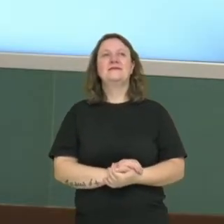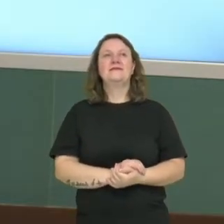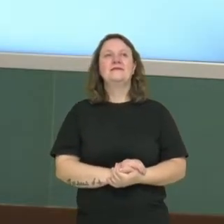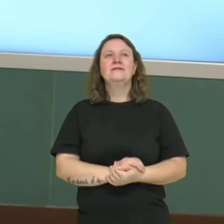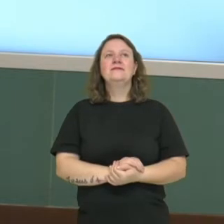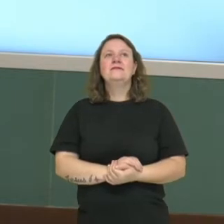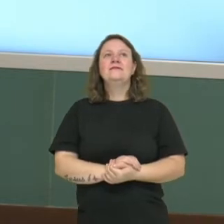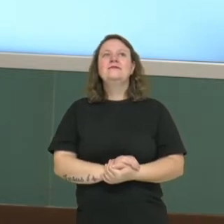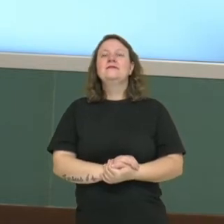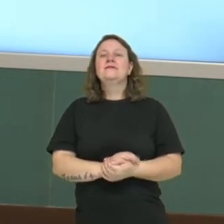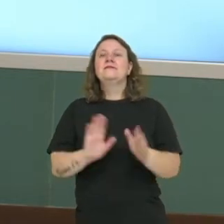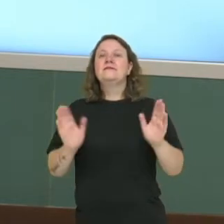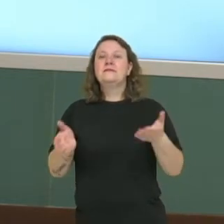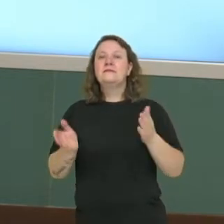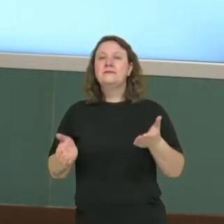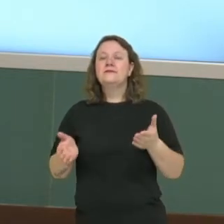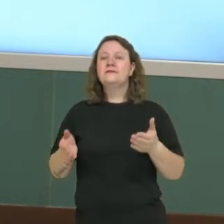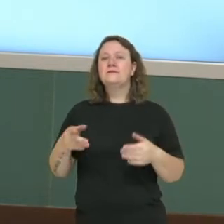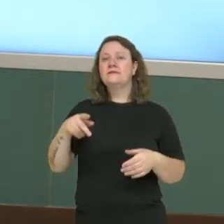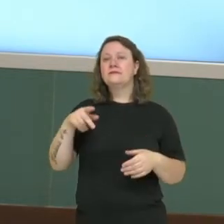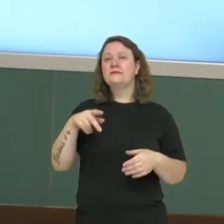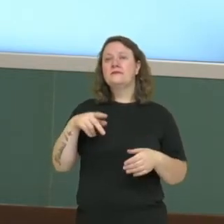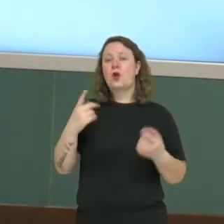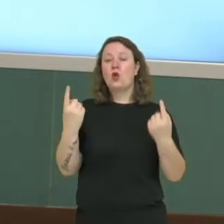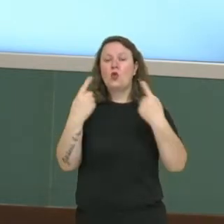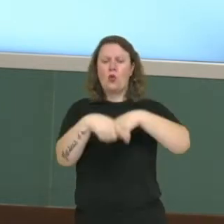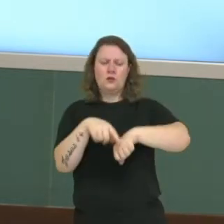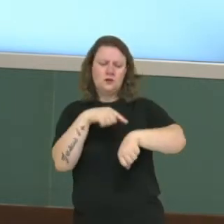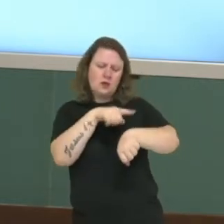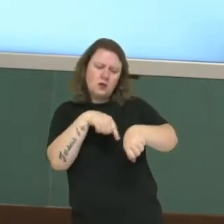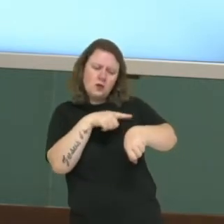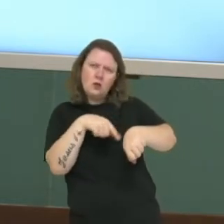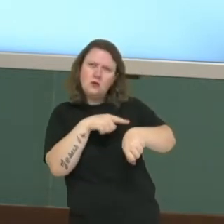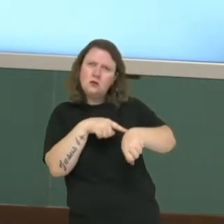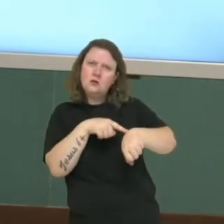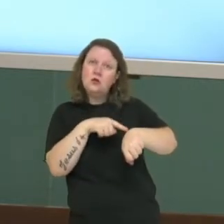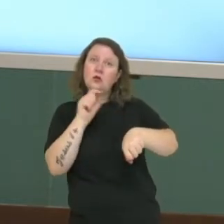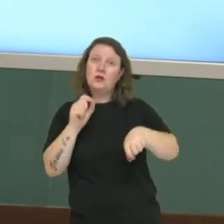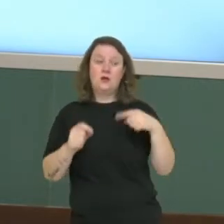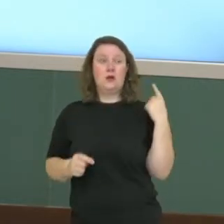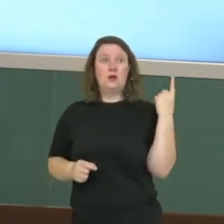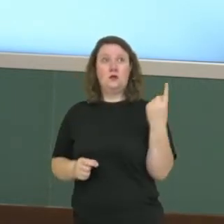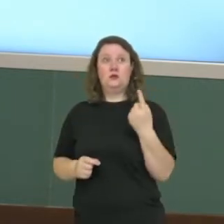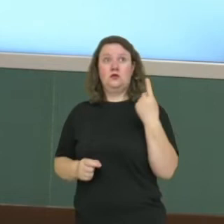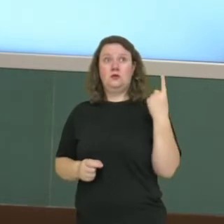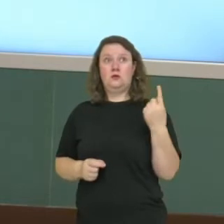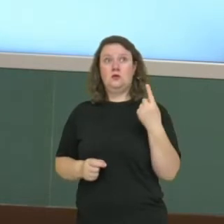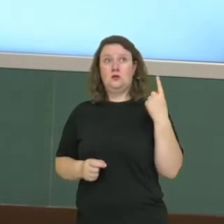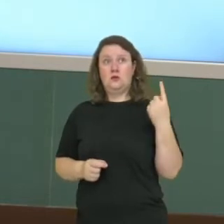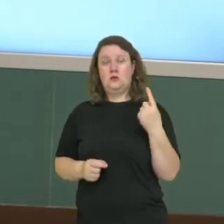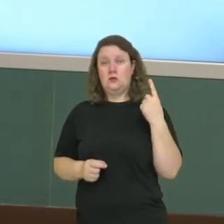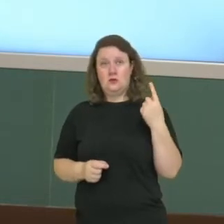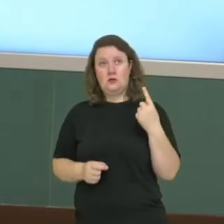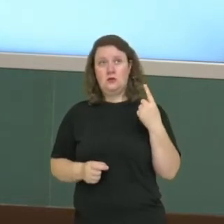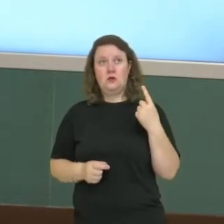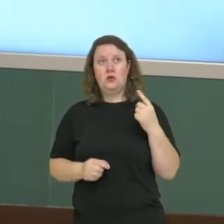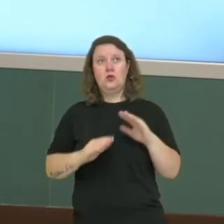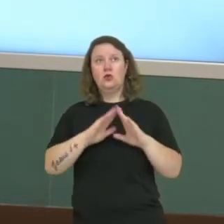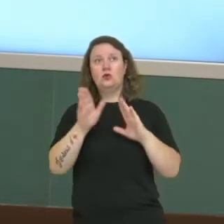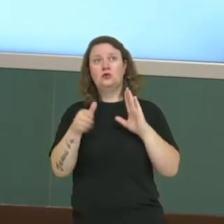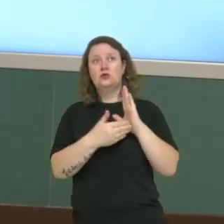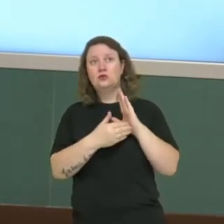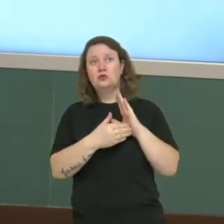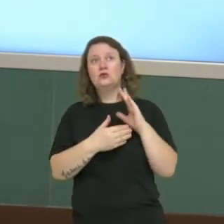A prova contra-relógio, como o próprio nome diz, é uma prova individual em que o atleta ele faz todo o